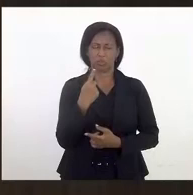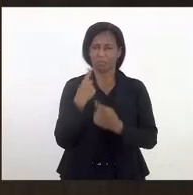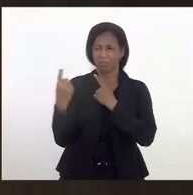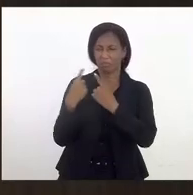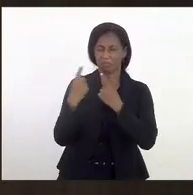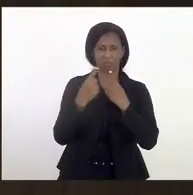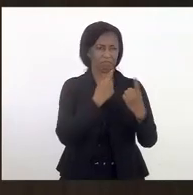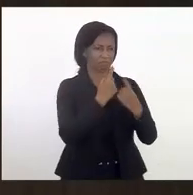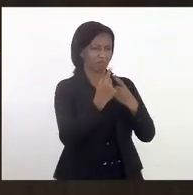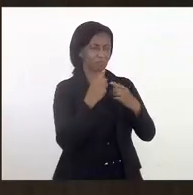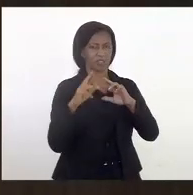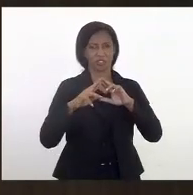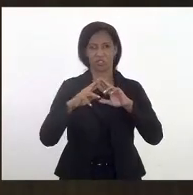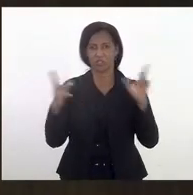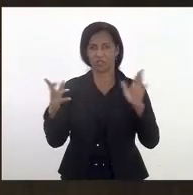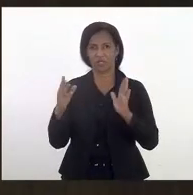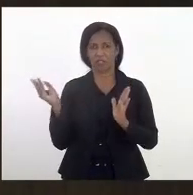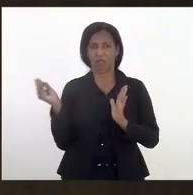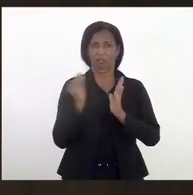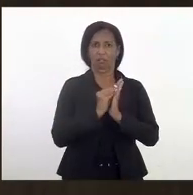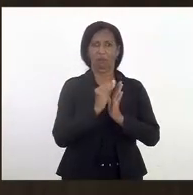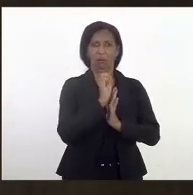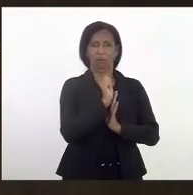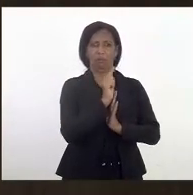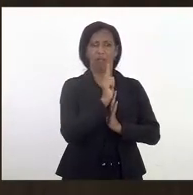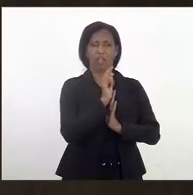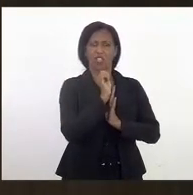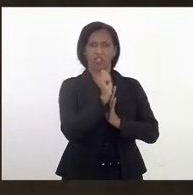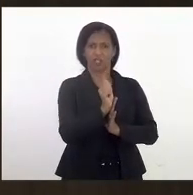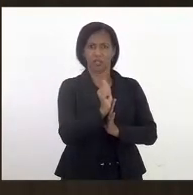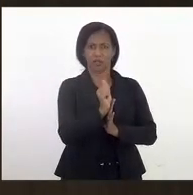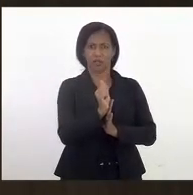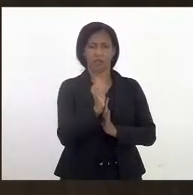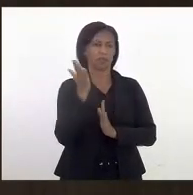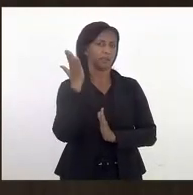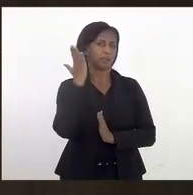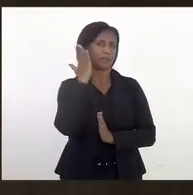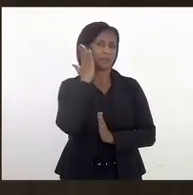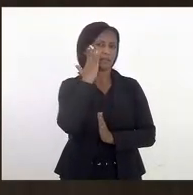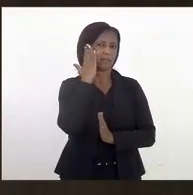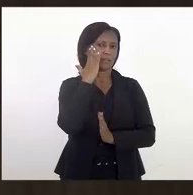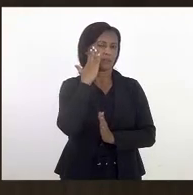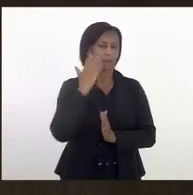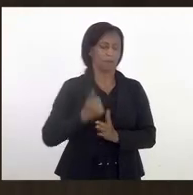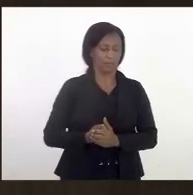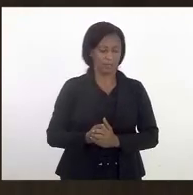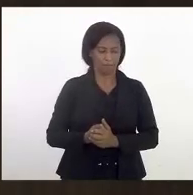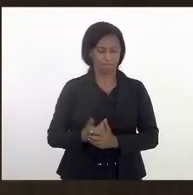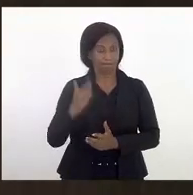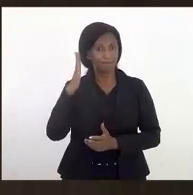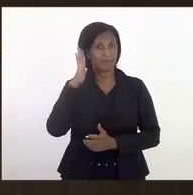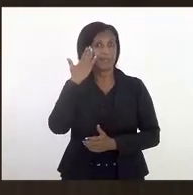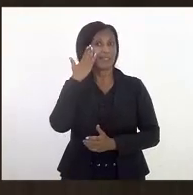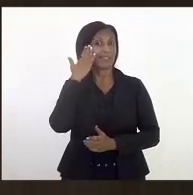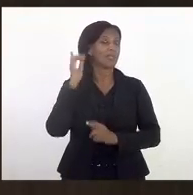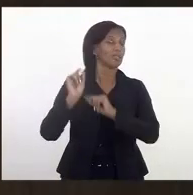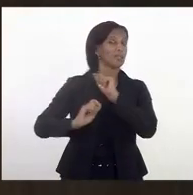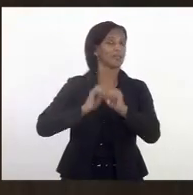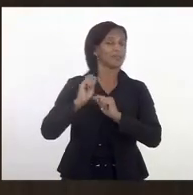impor uma agenda para o estado do Rio de Janeiro que a gente tem que saber jogar luz sobre ela